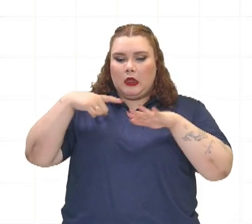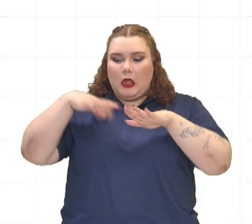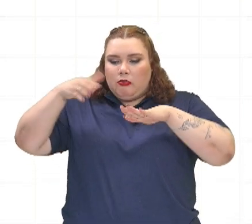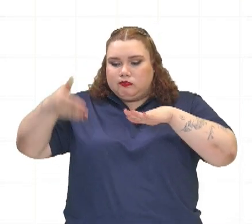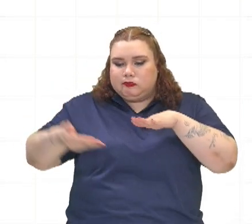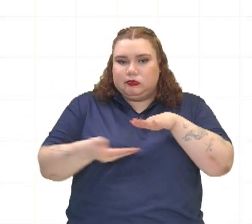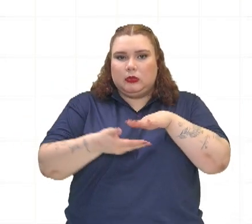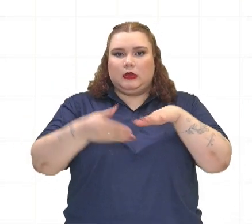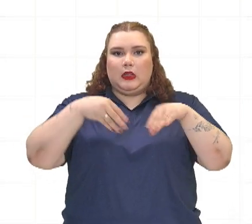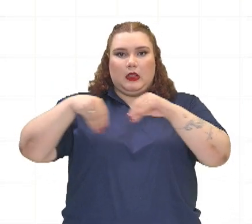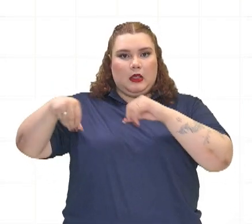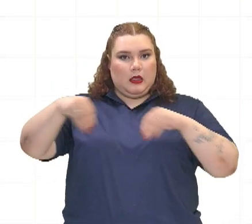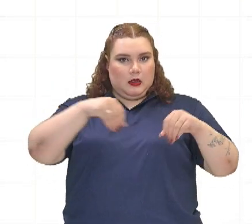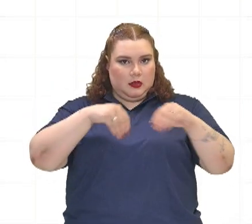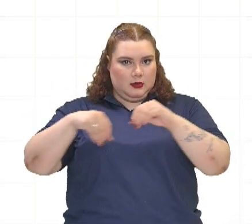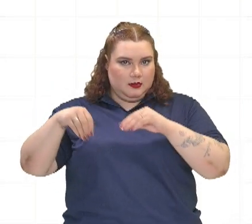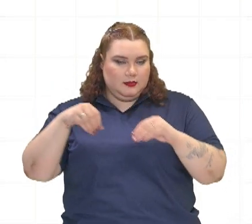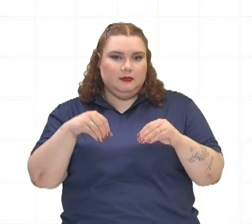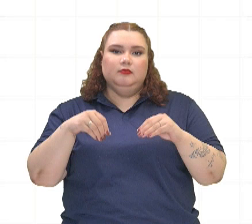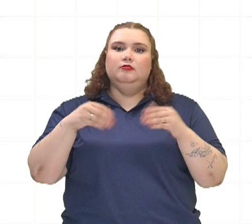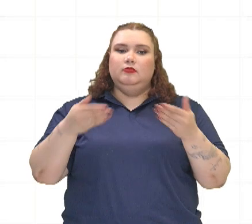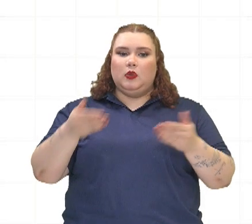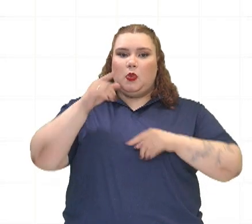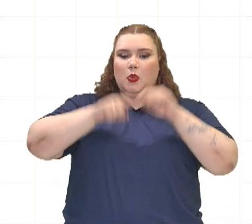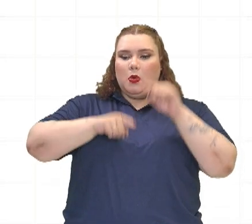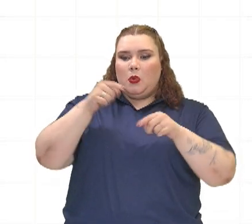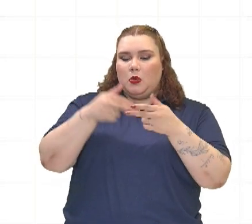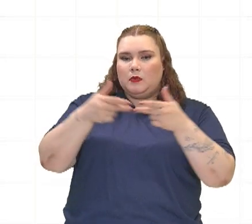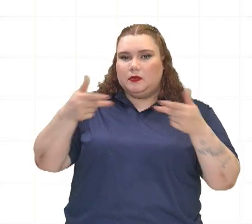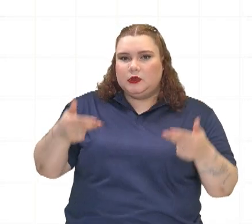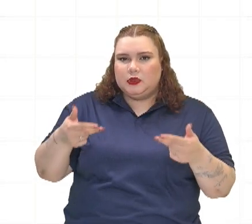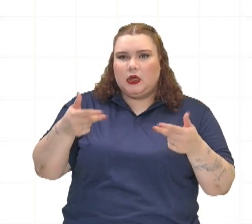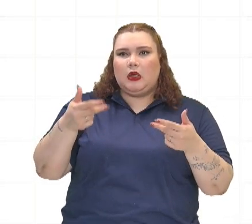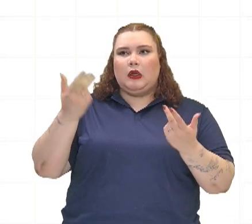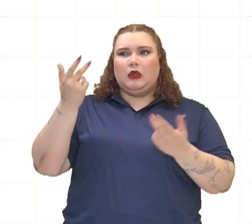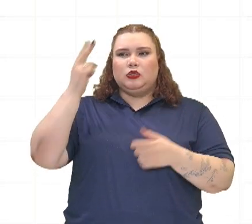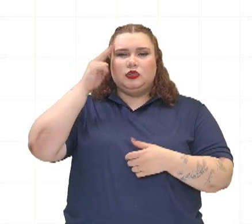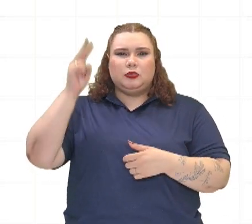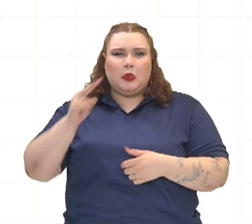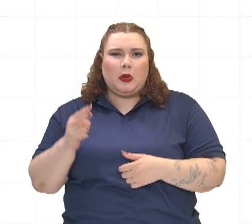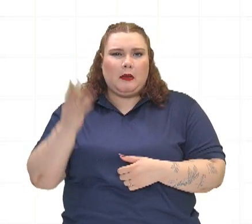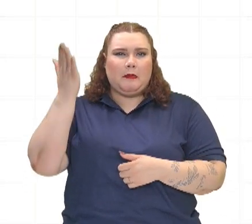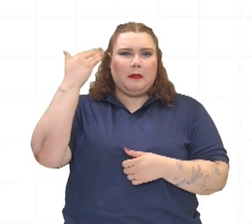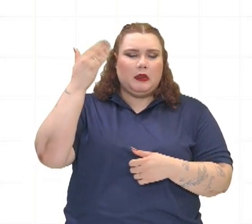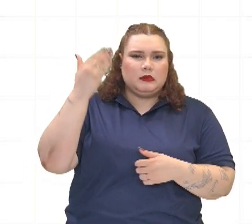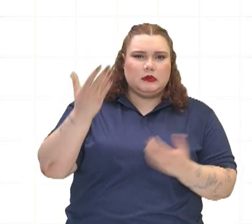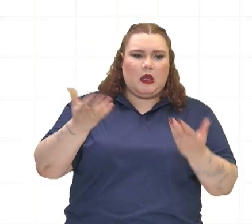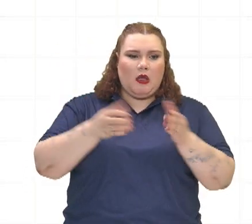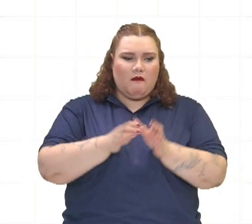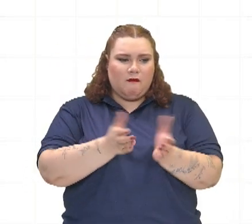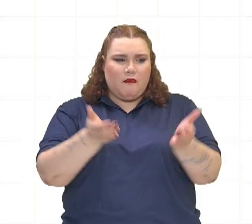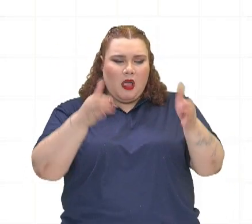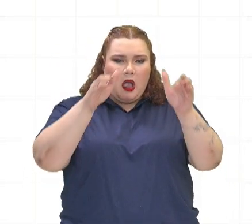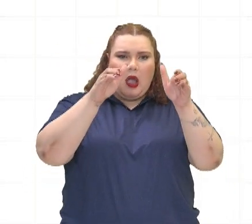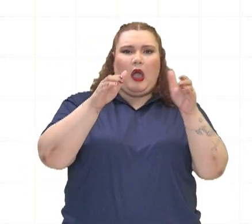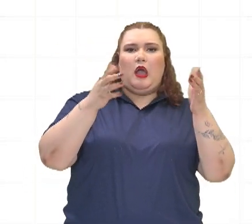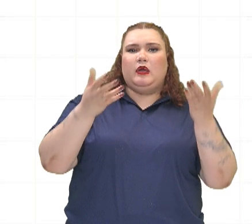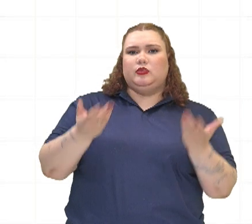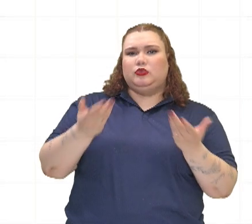ali, esses objetos de trocas comerciais, as cerâmicas e as moedas